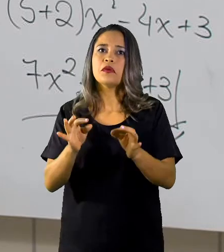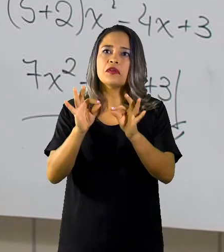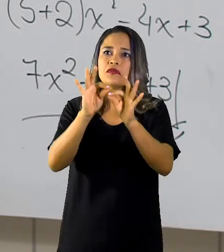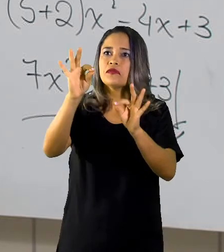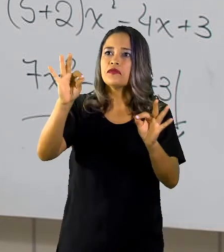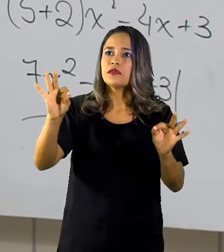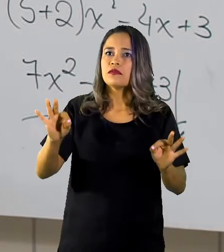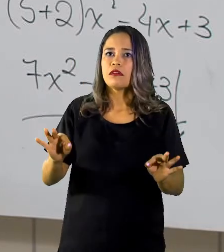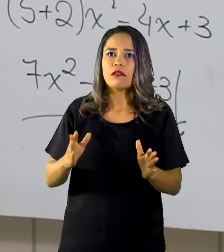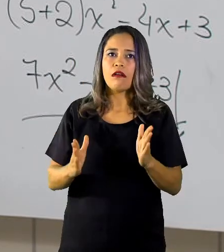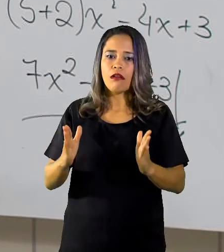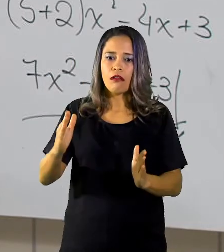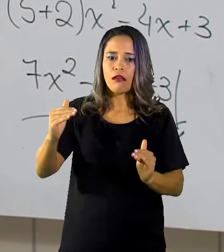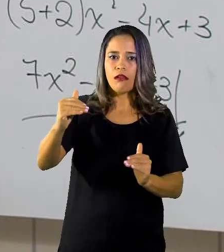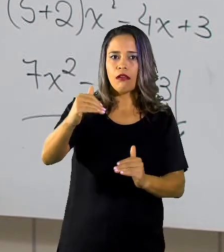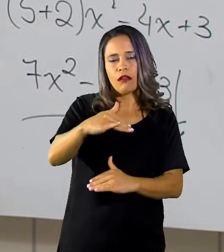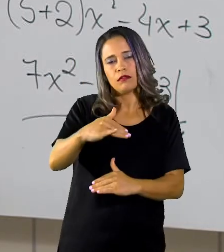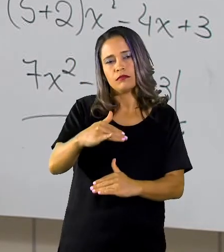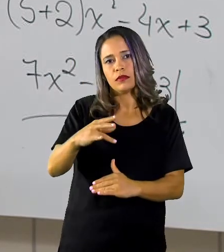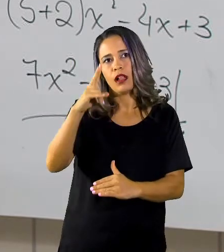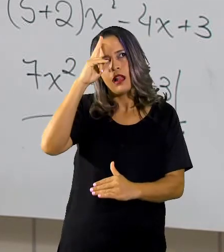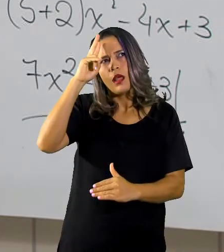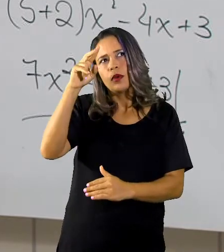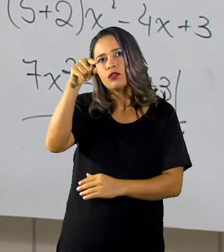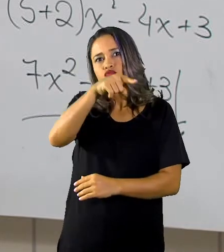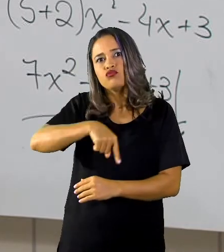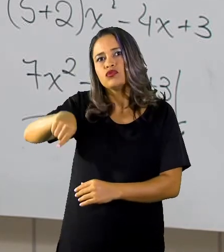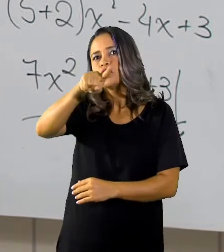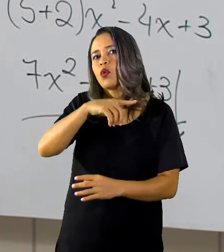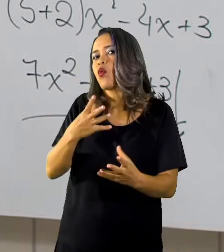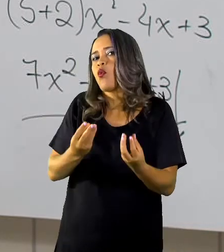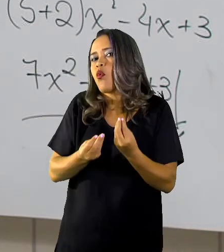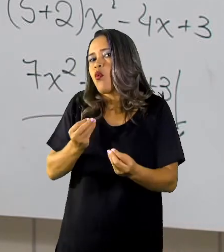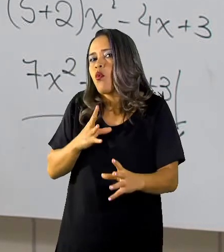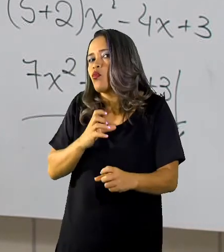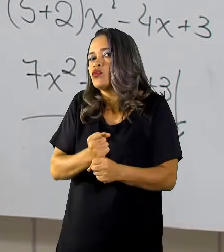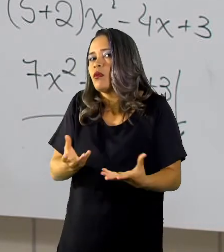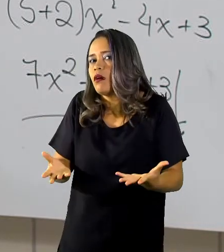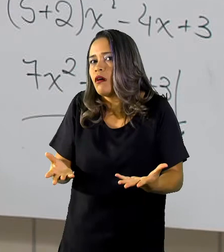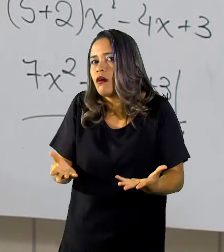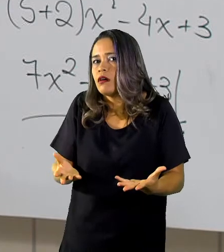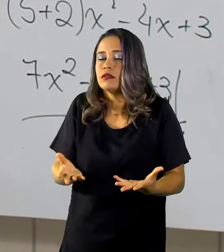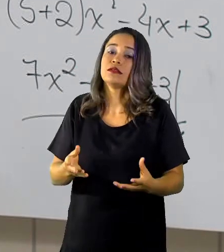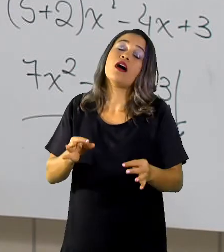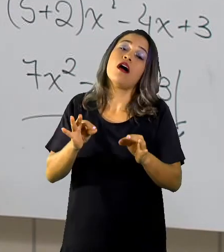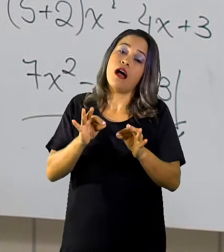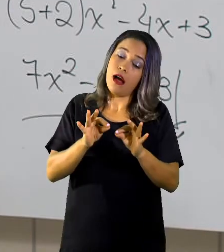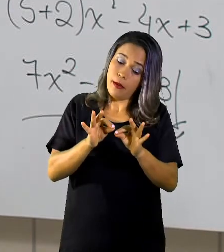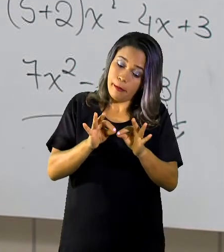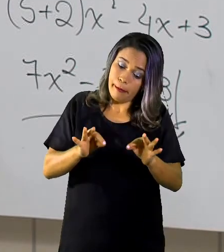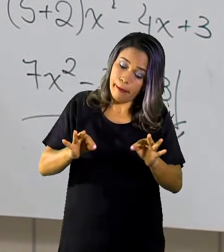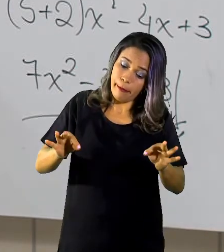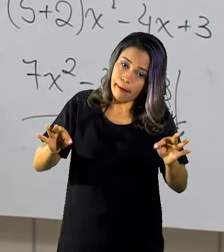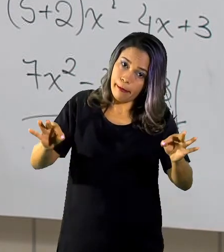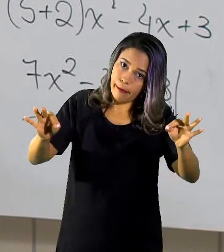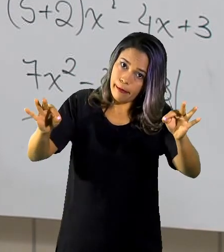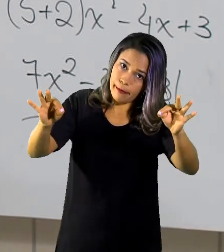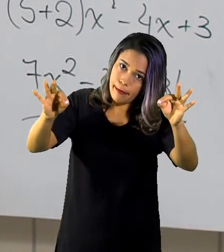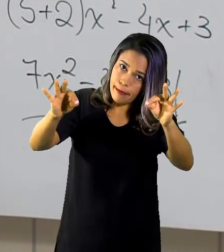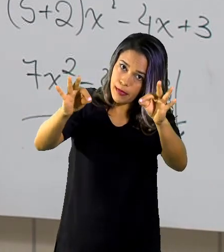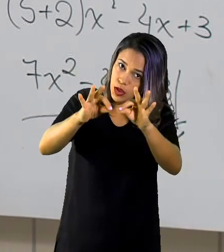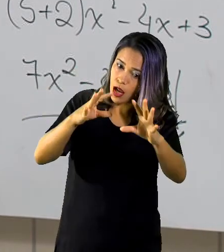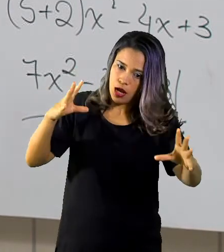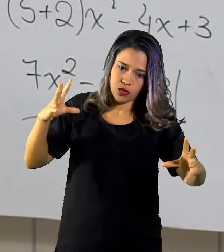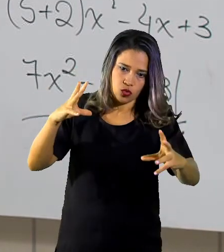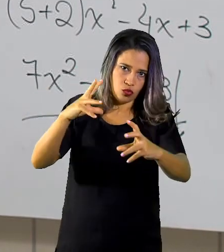gente somar. Lembra de um círculo, como é que eu vou somar? Então, medida do contorno. E nesse caso, sim, a gente vai somar todos os lados. Nós